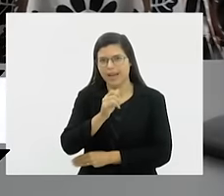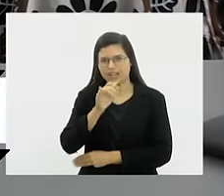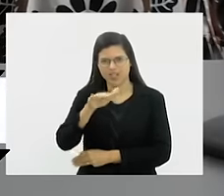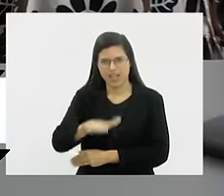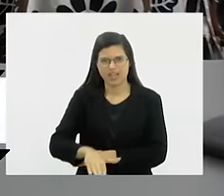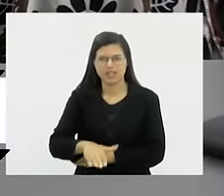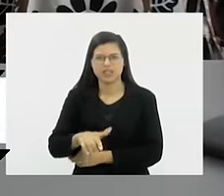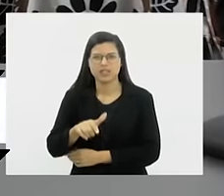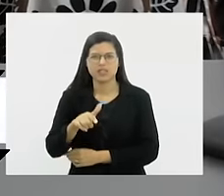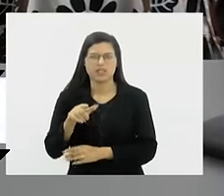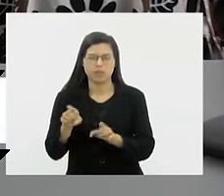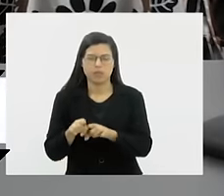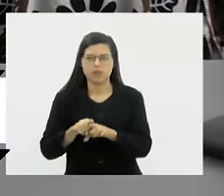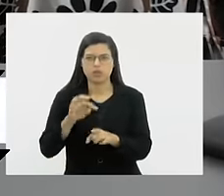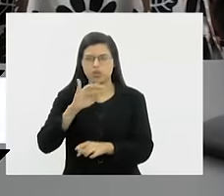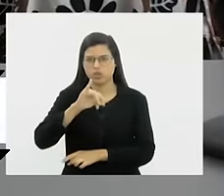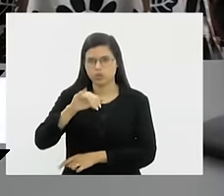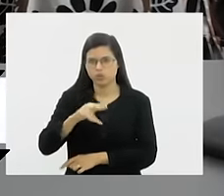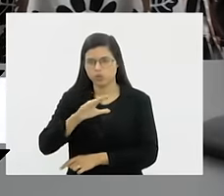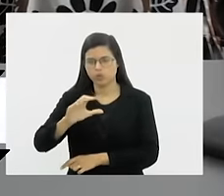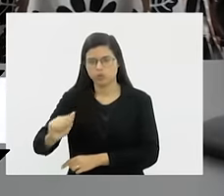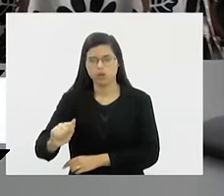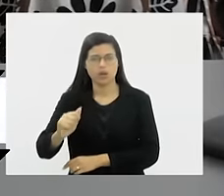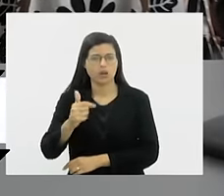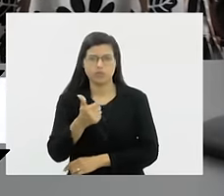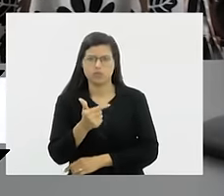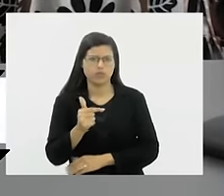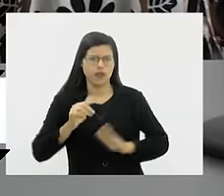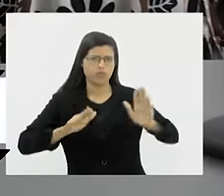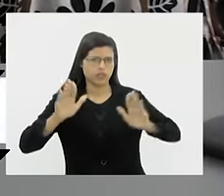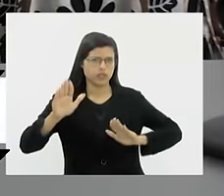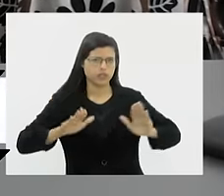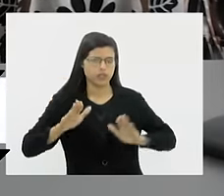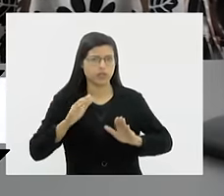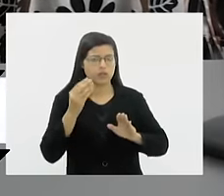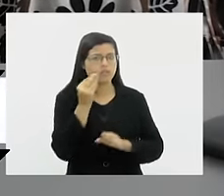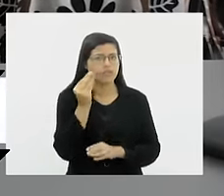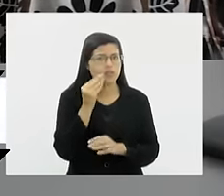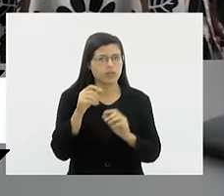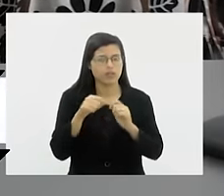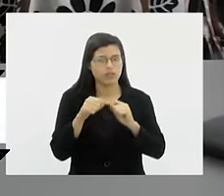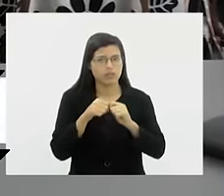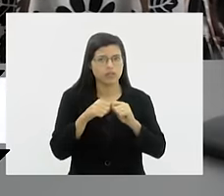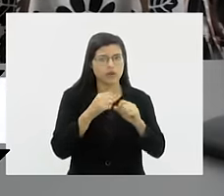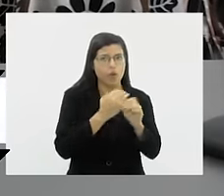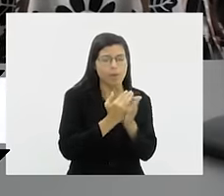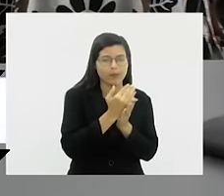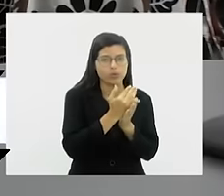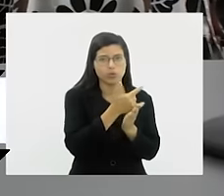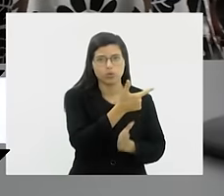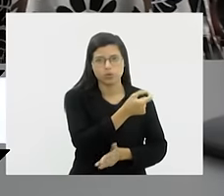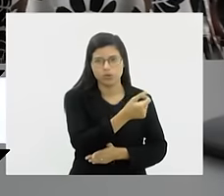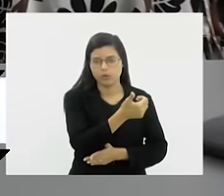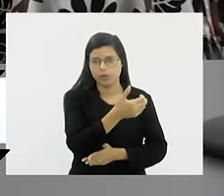houve licitação de ônibus e se tenta fazer desde 2015. Então, tem essa ação.